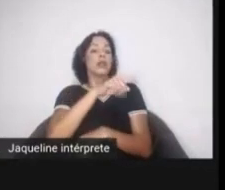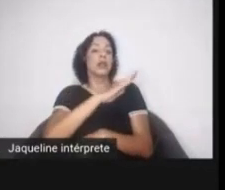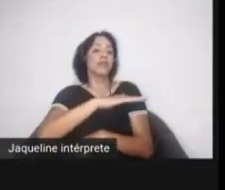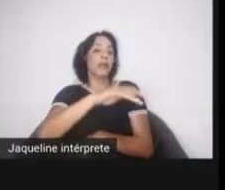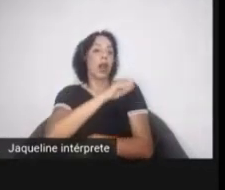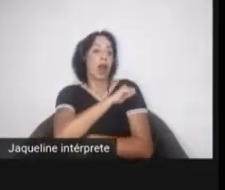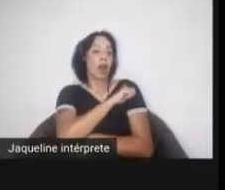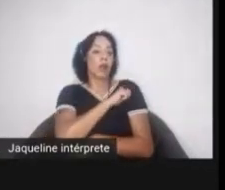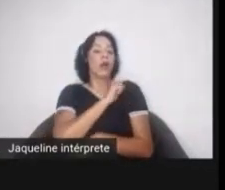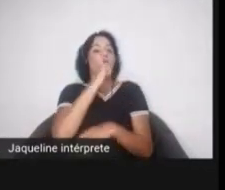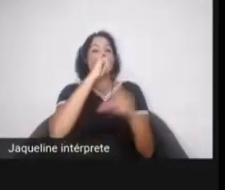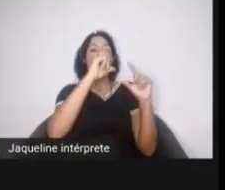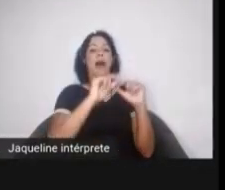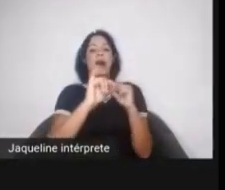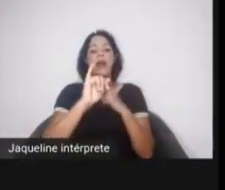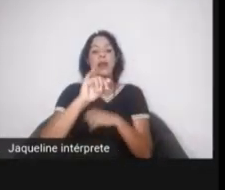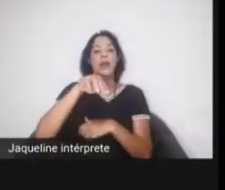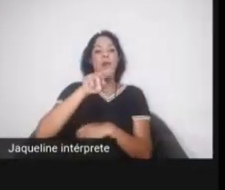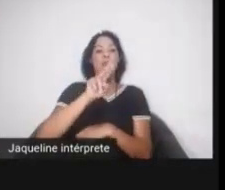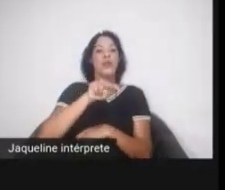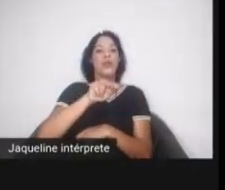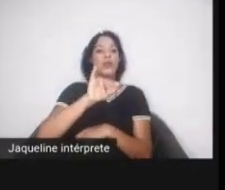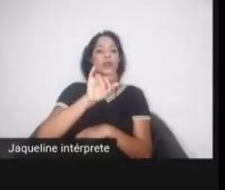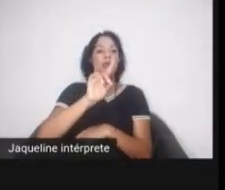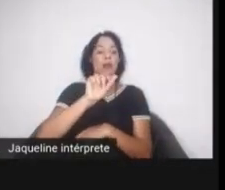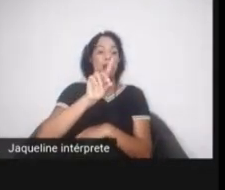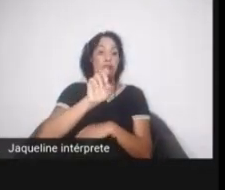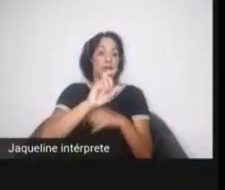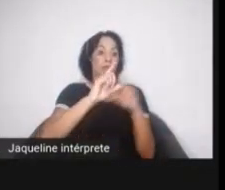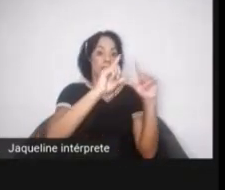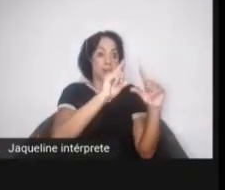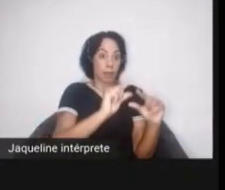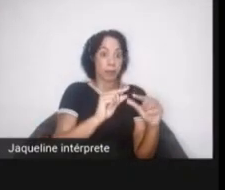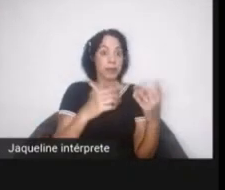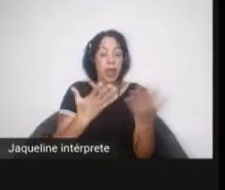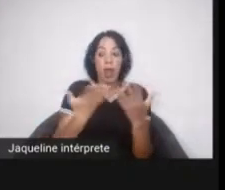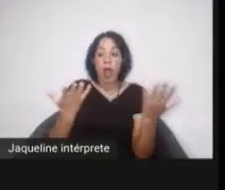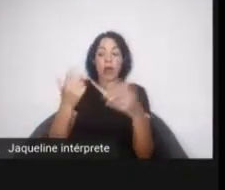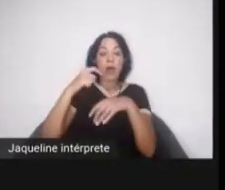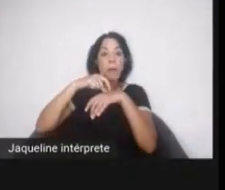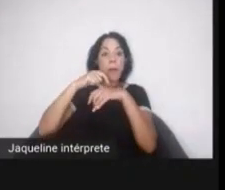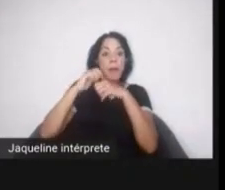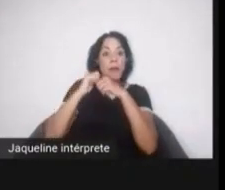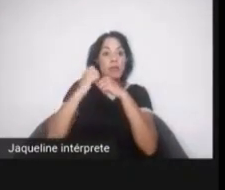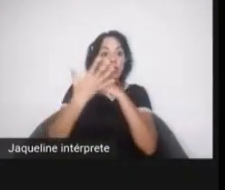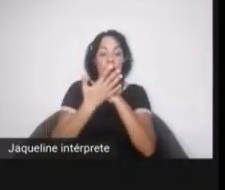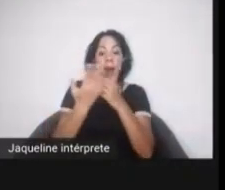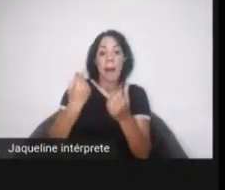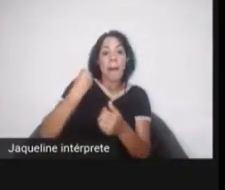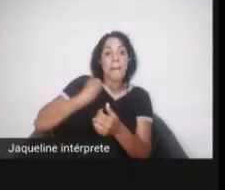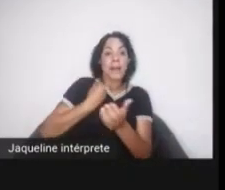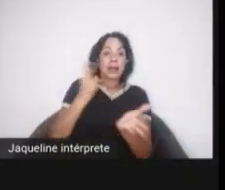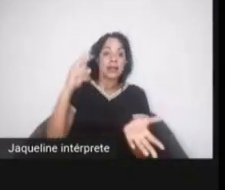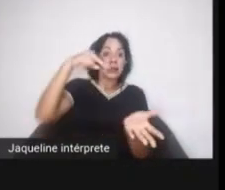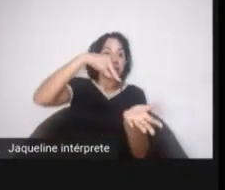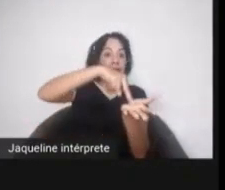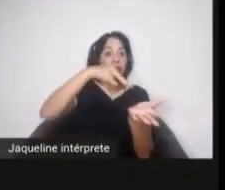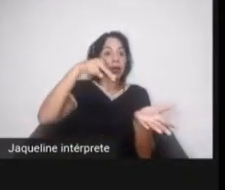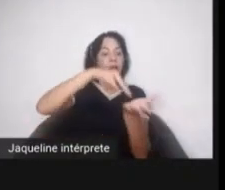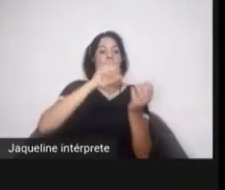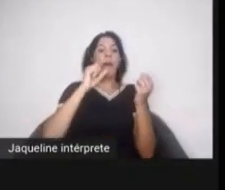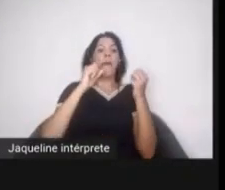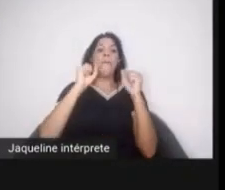de pandemia, esses atendimentos de forma presencial poderão ser suspensos de acordo com as decisões dos